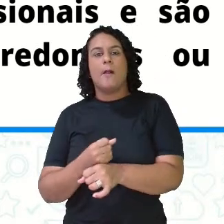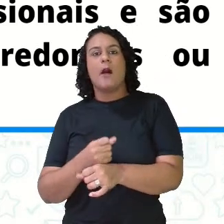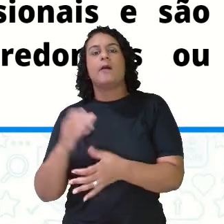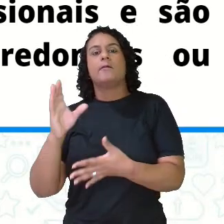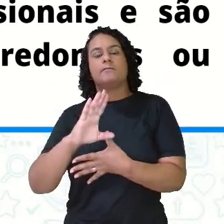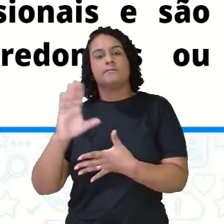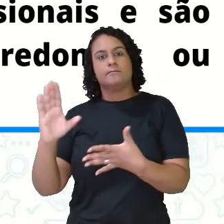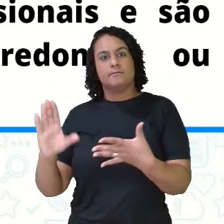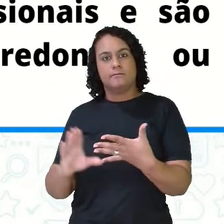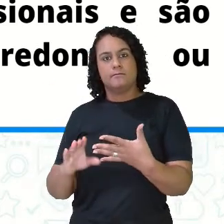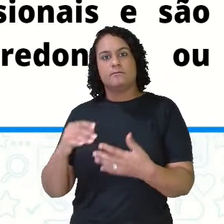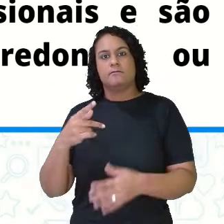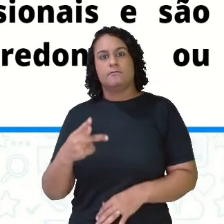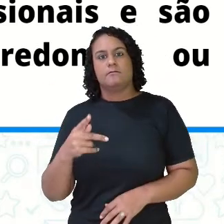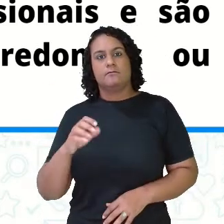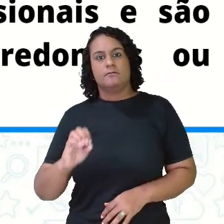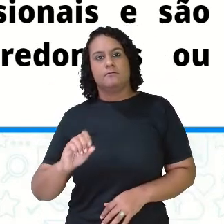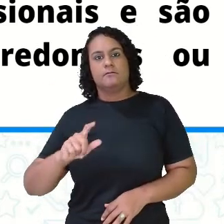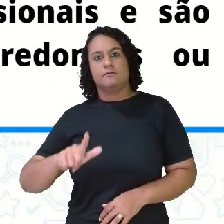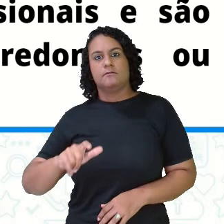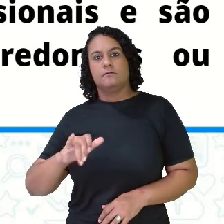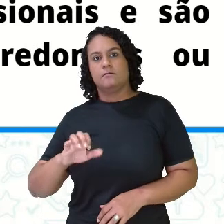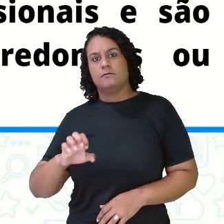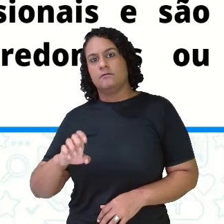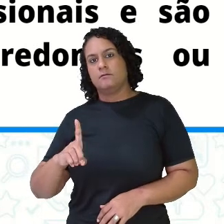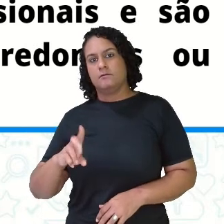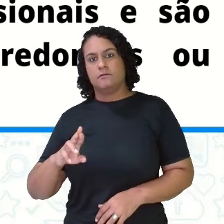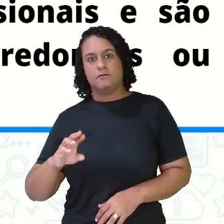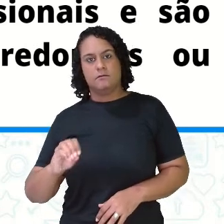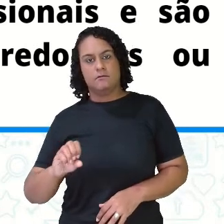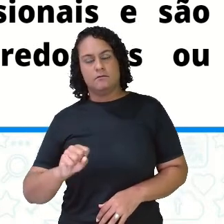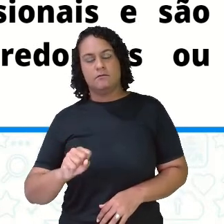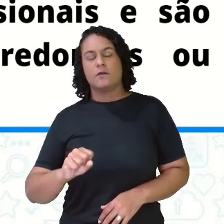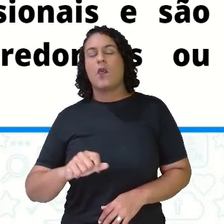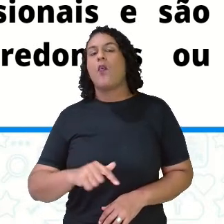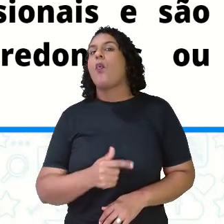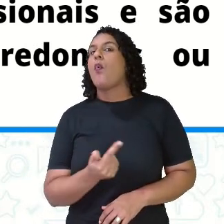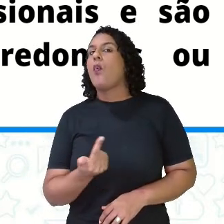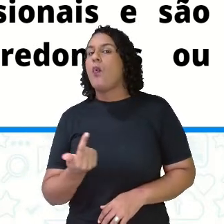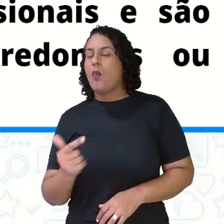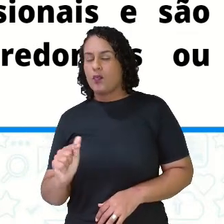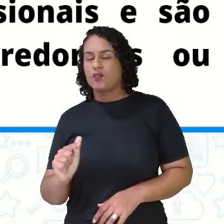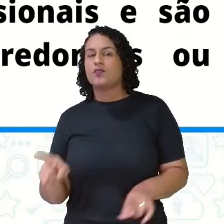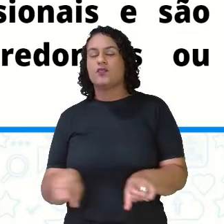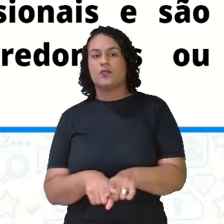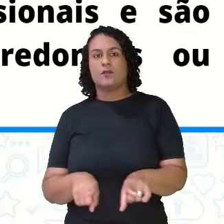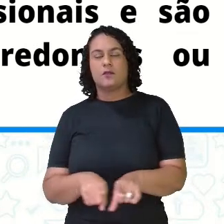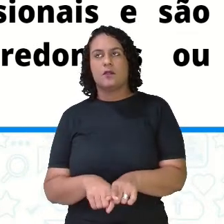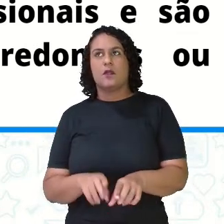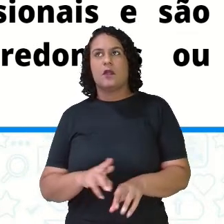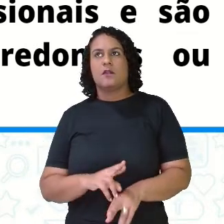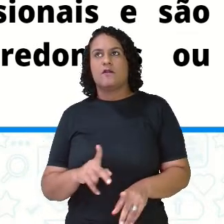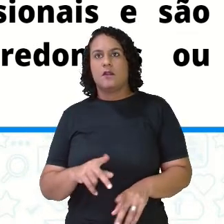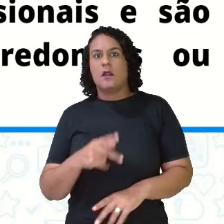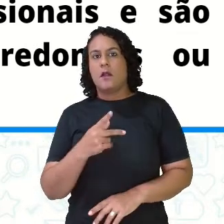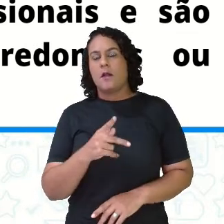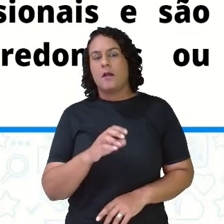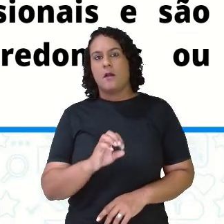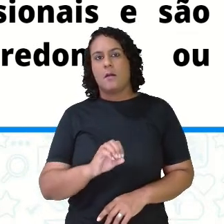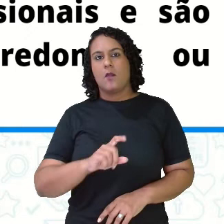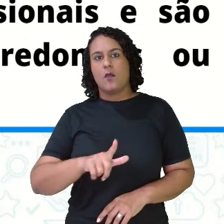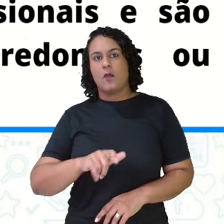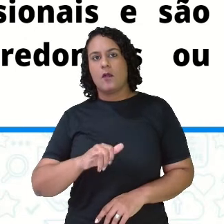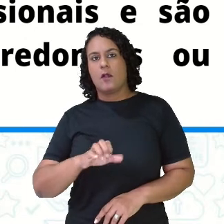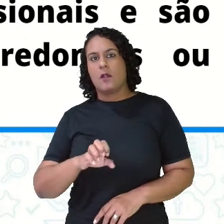em poliedros, corpos redondos ou outros. Qual é a diferença de poliedros e corpos